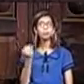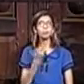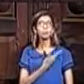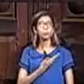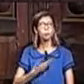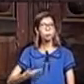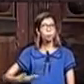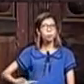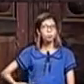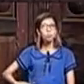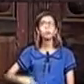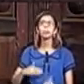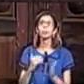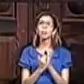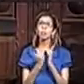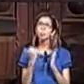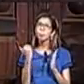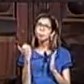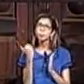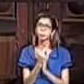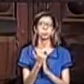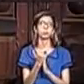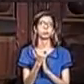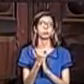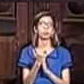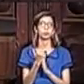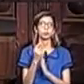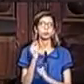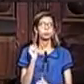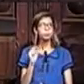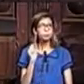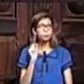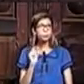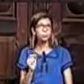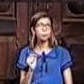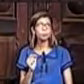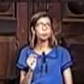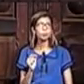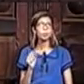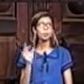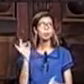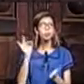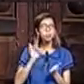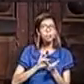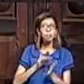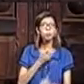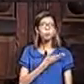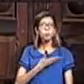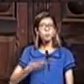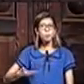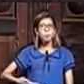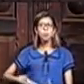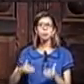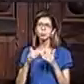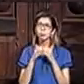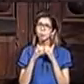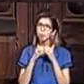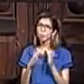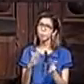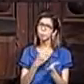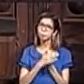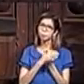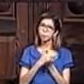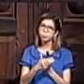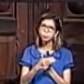governo aumente e muito. Na verdade, que o governo inicie